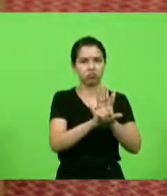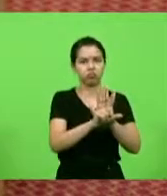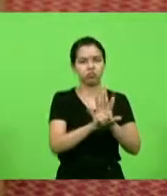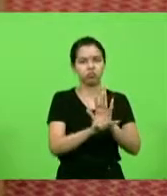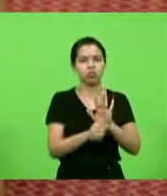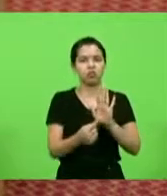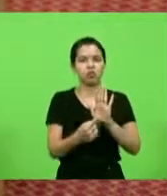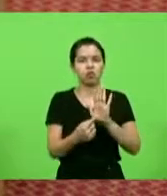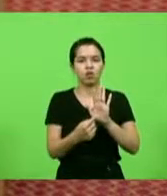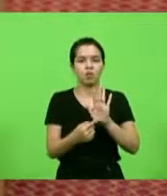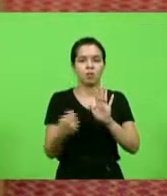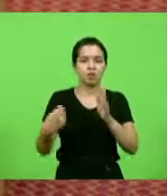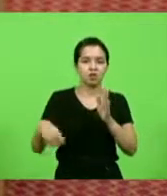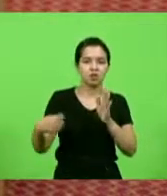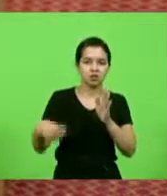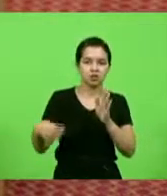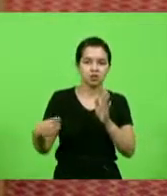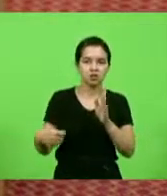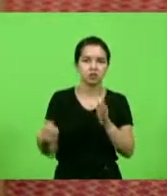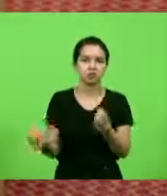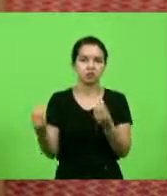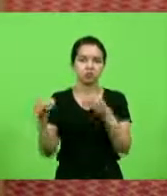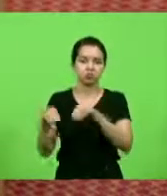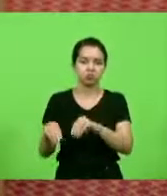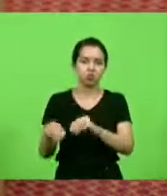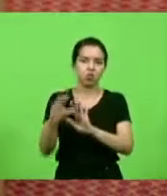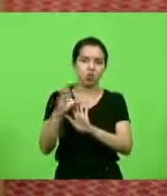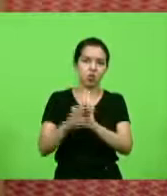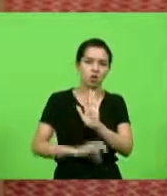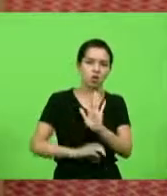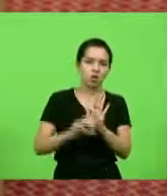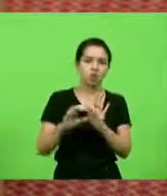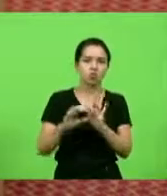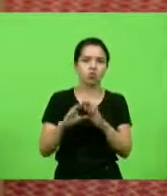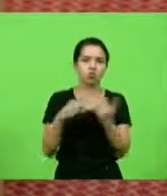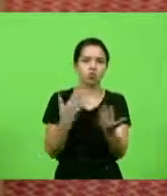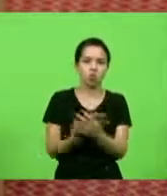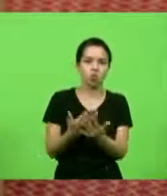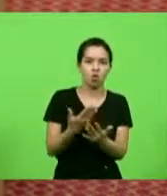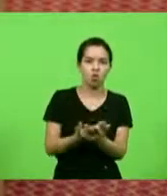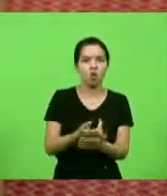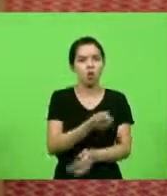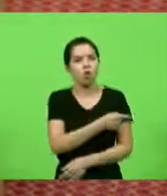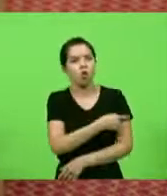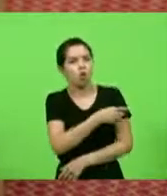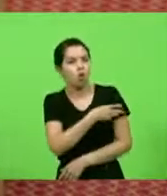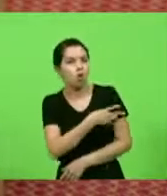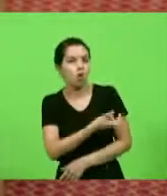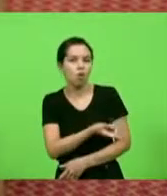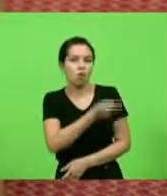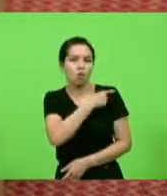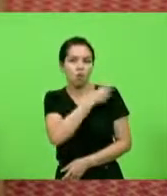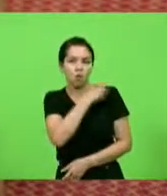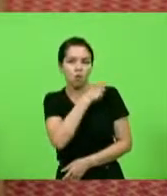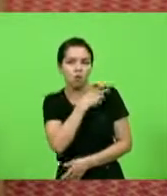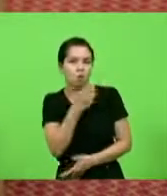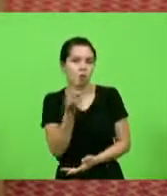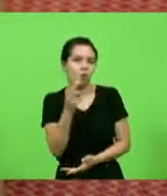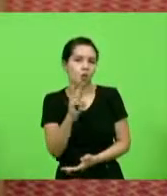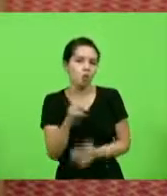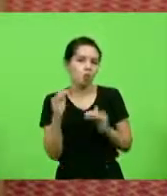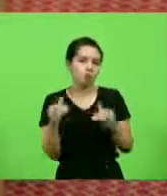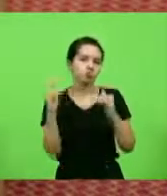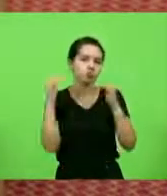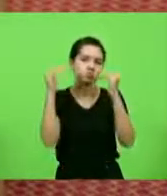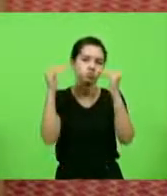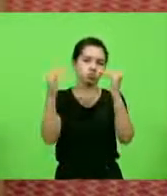deve constar lá no currículo escolar, nem do primeiro grau, nem do segundo grau, nem do nível superior.